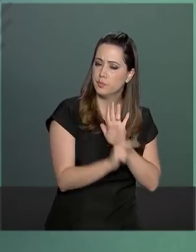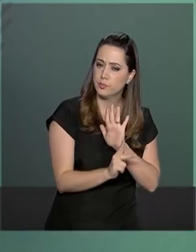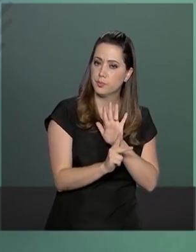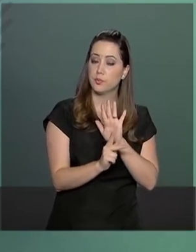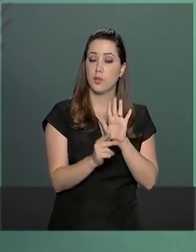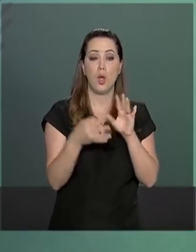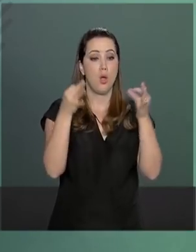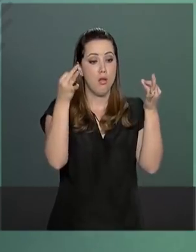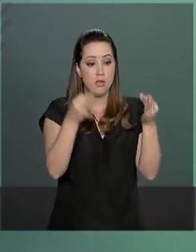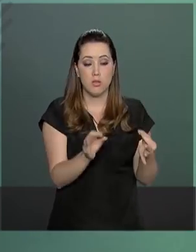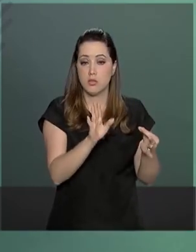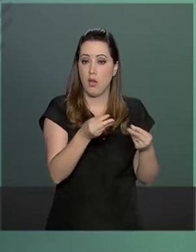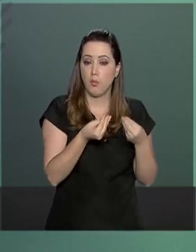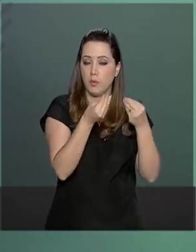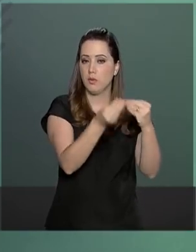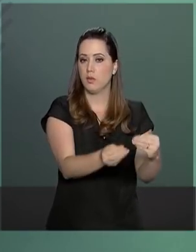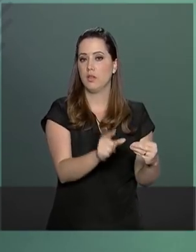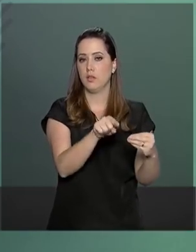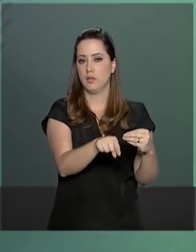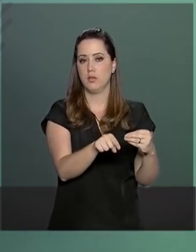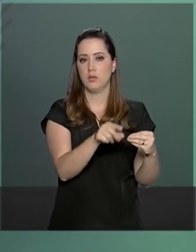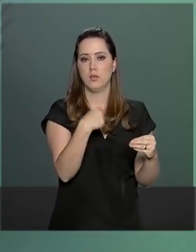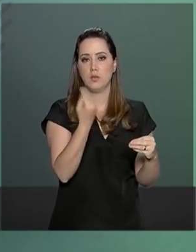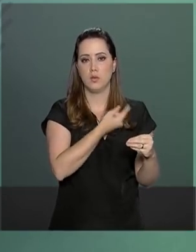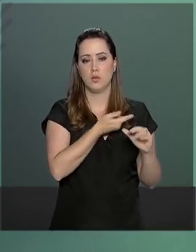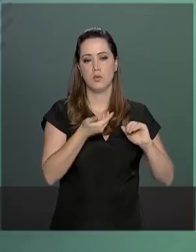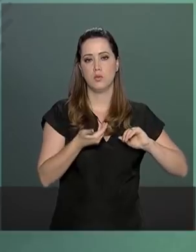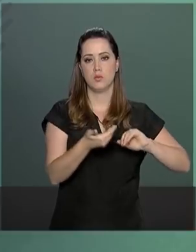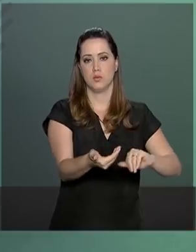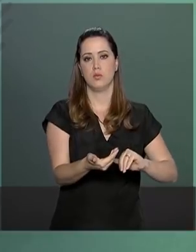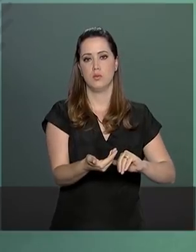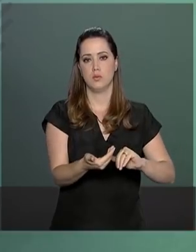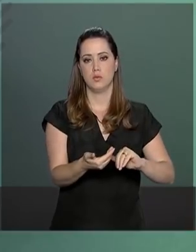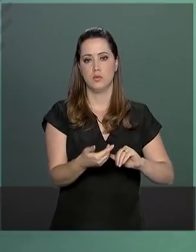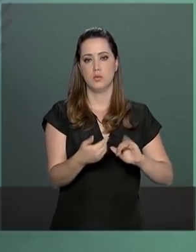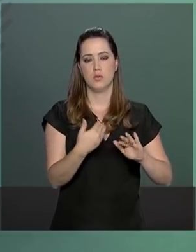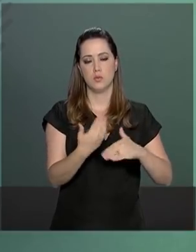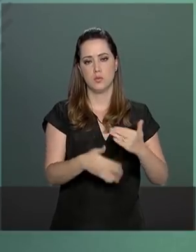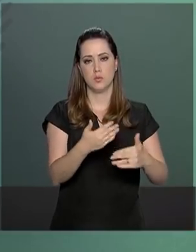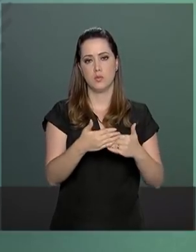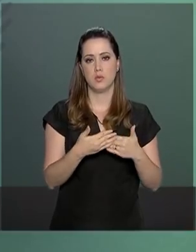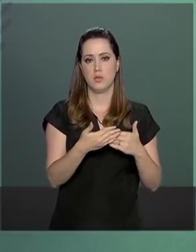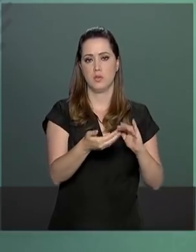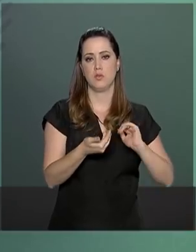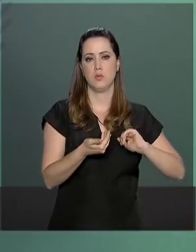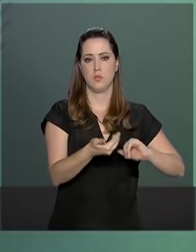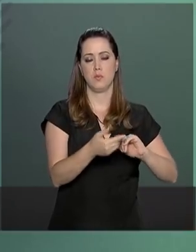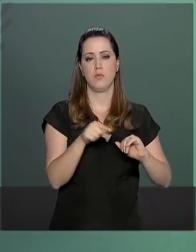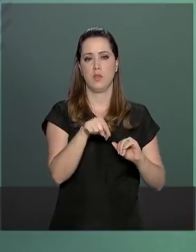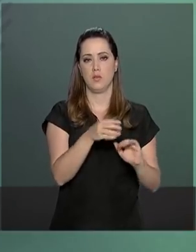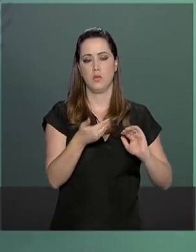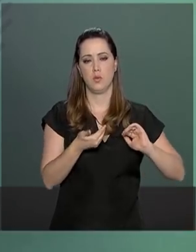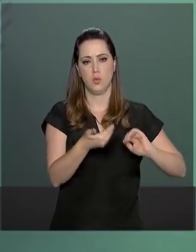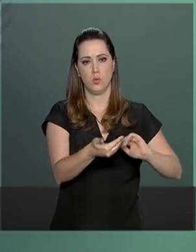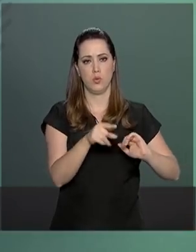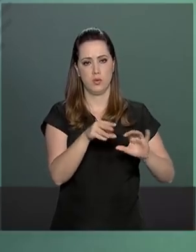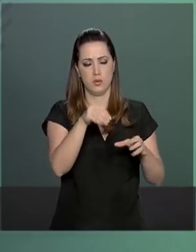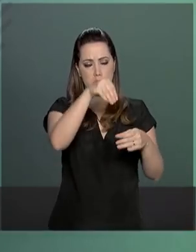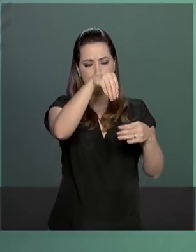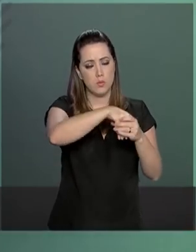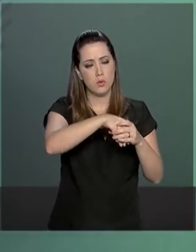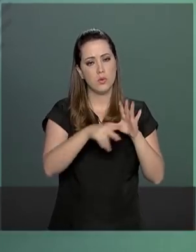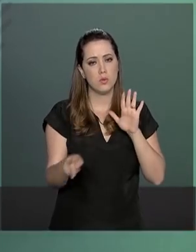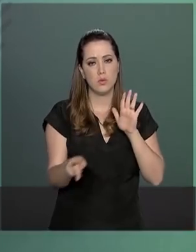pronta para ser entregue ao nosso congresso ea partir desta entrega que o congresso dentro